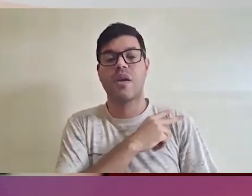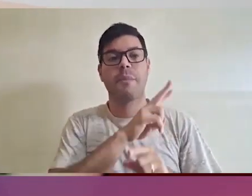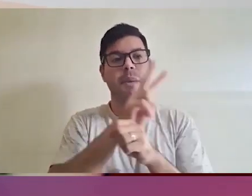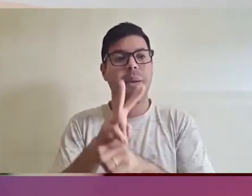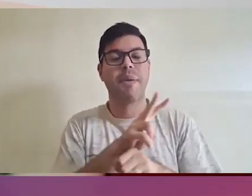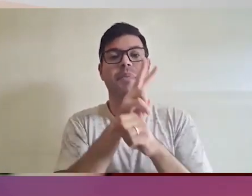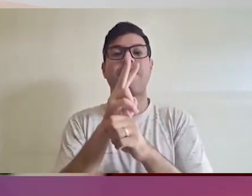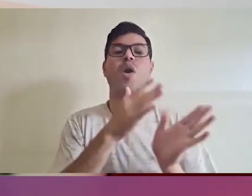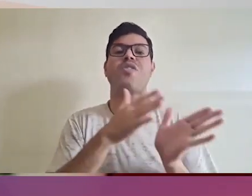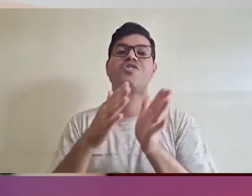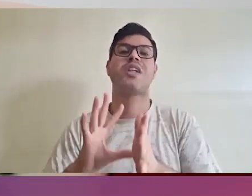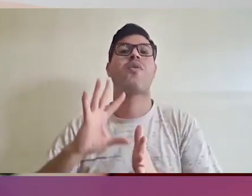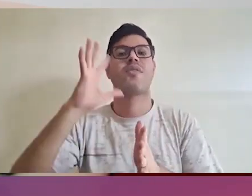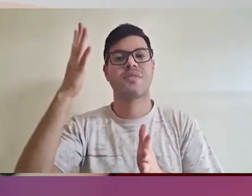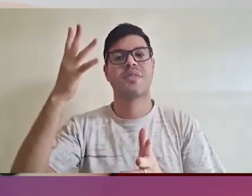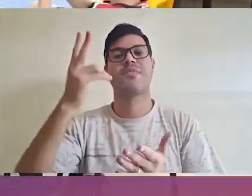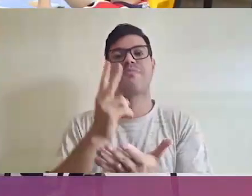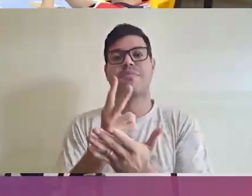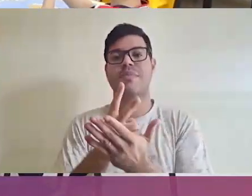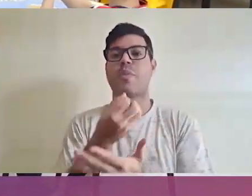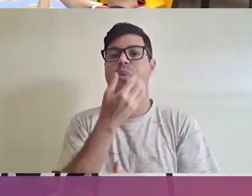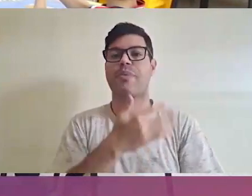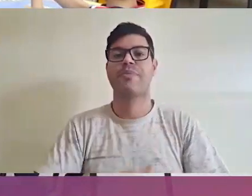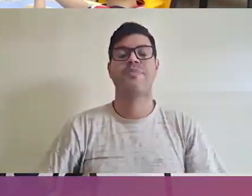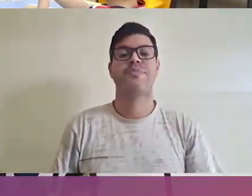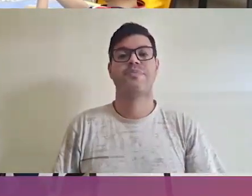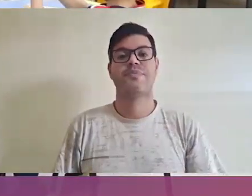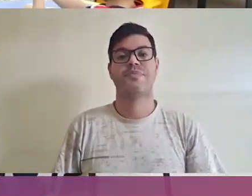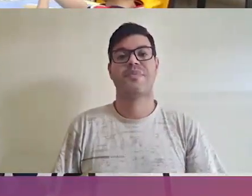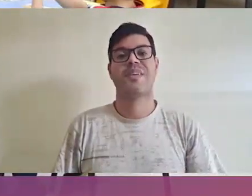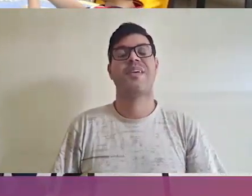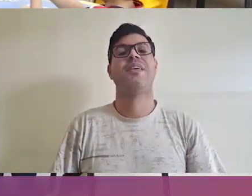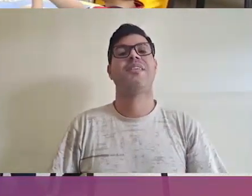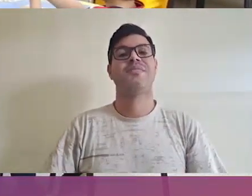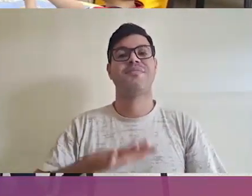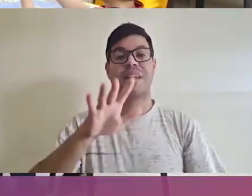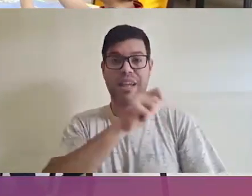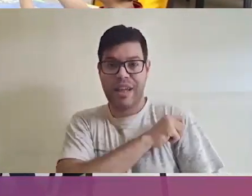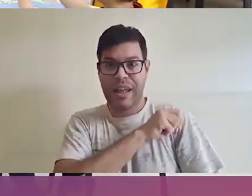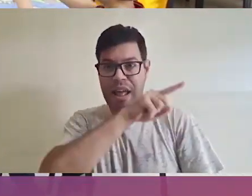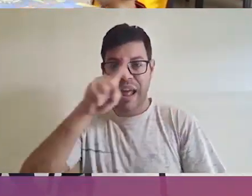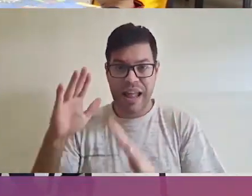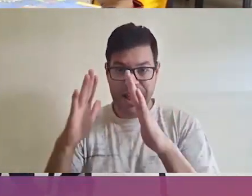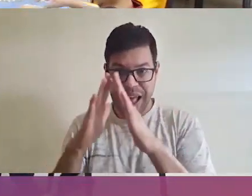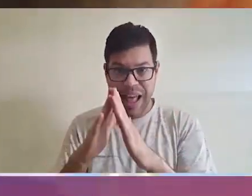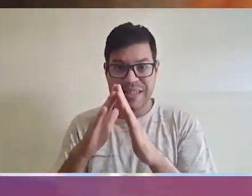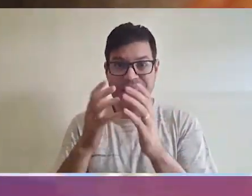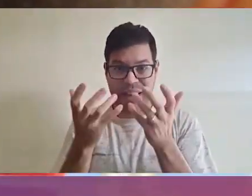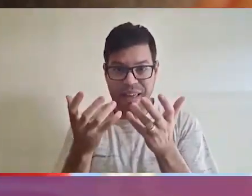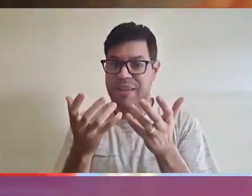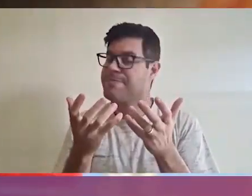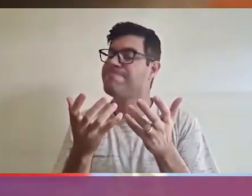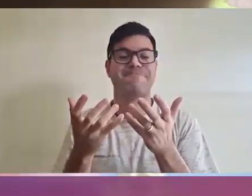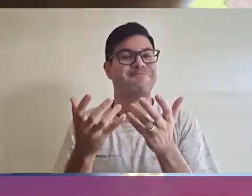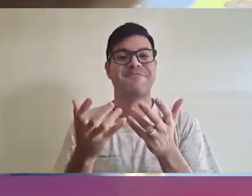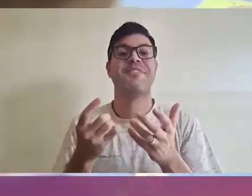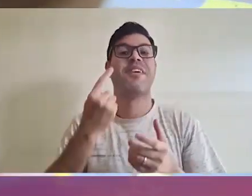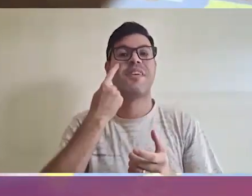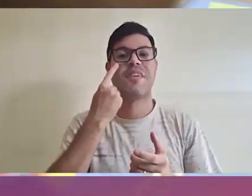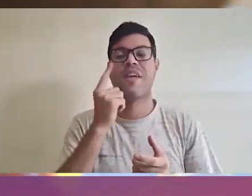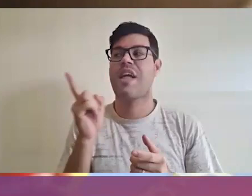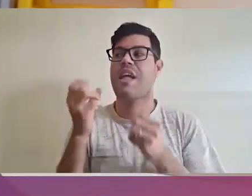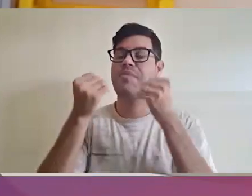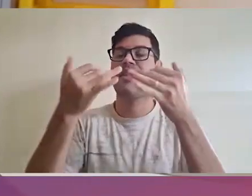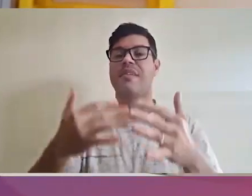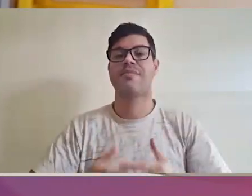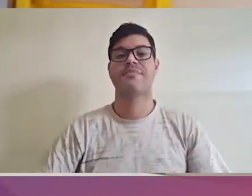rotina continue acontecendo da melhor forma. E se engana quem acha que as crianças queriam estar em casa, porque sabe o lugar preferido